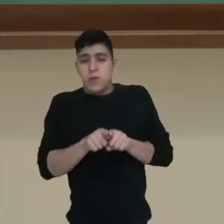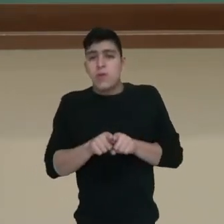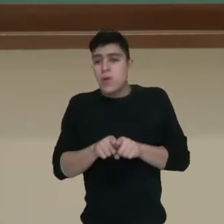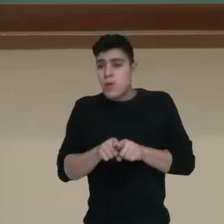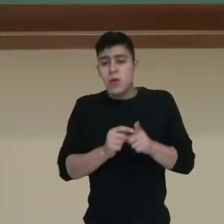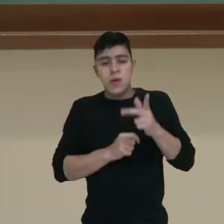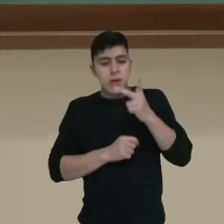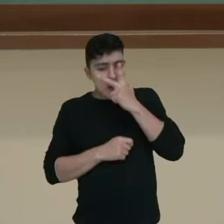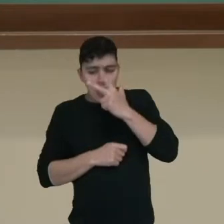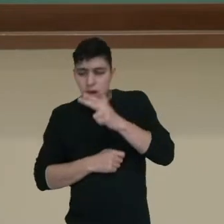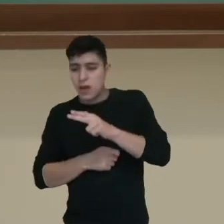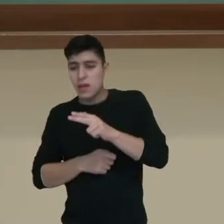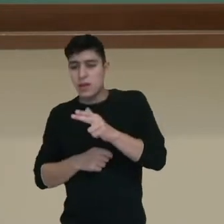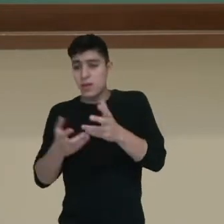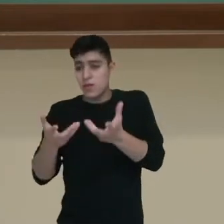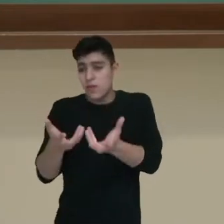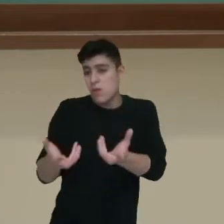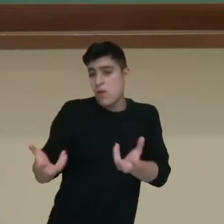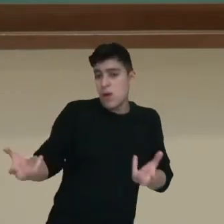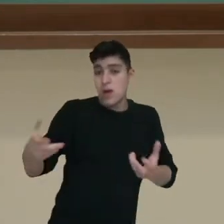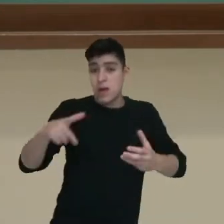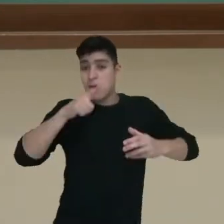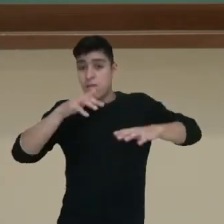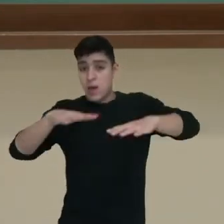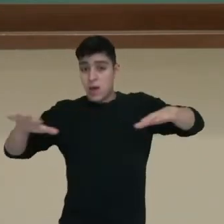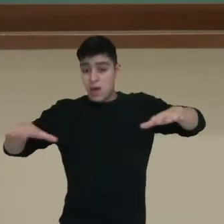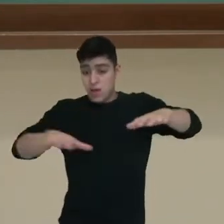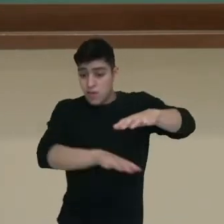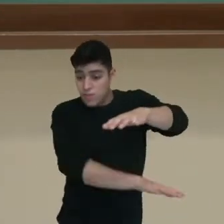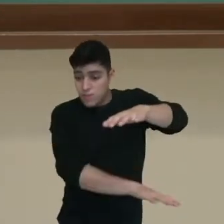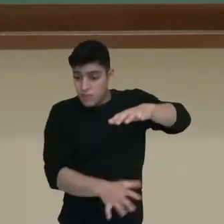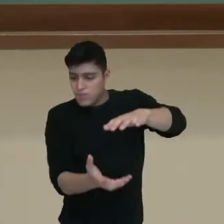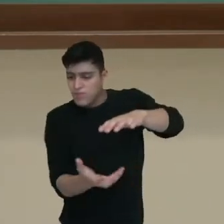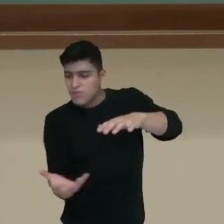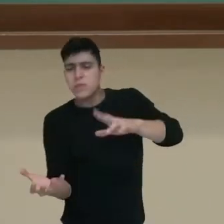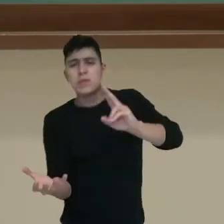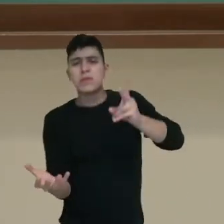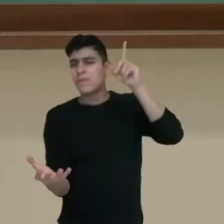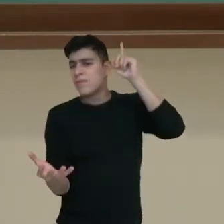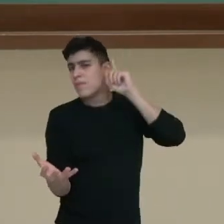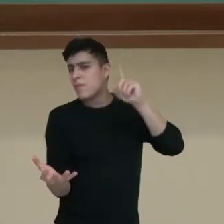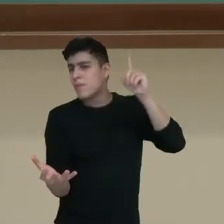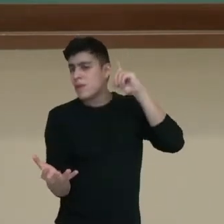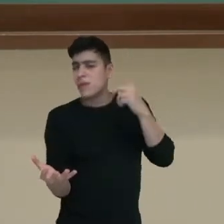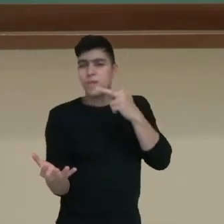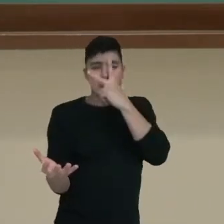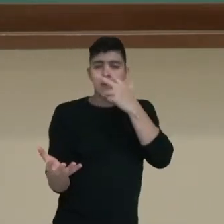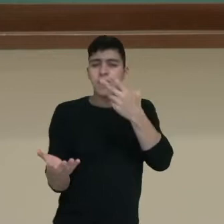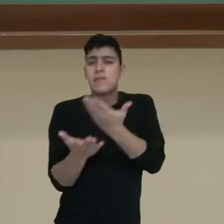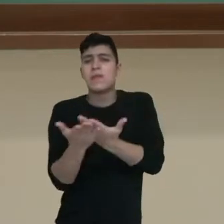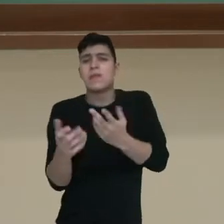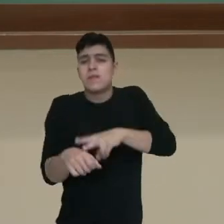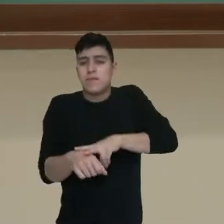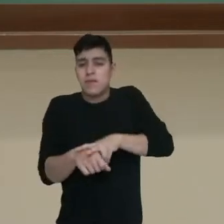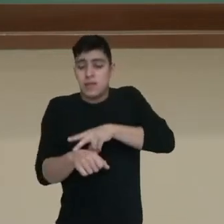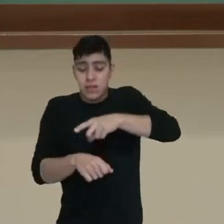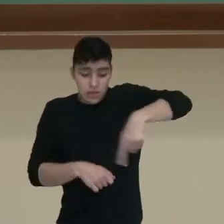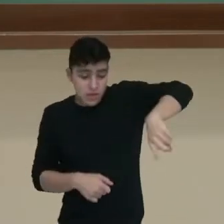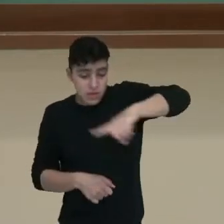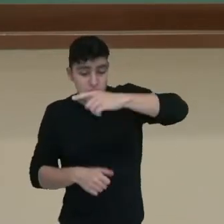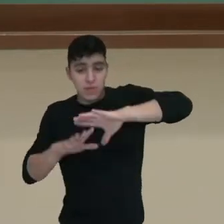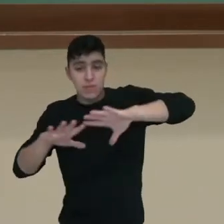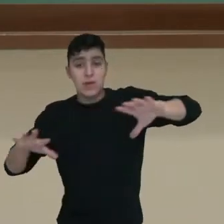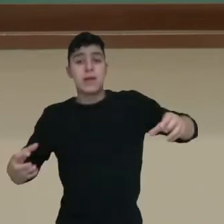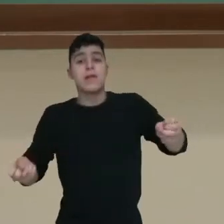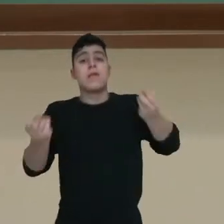dos corais, por conta do aquecimento global e tudo mais. Então, sim, o oceano conta a história do nosso planeta